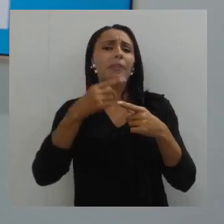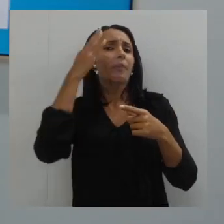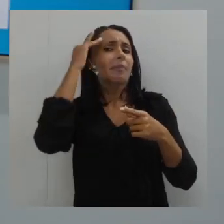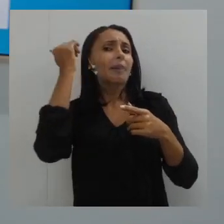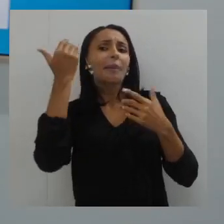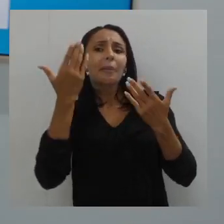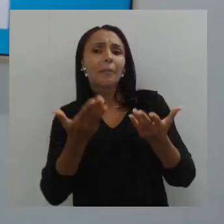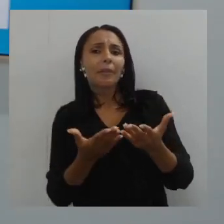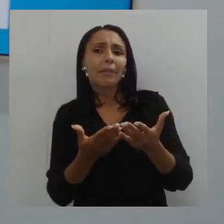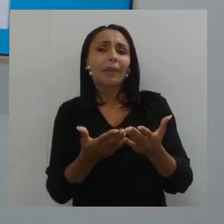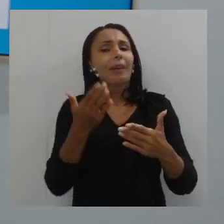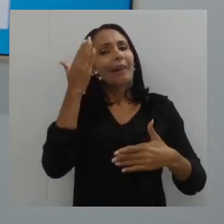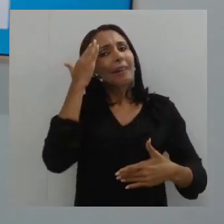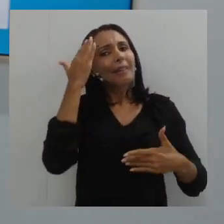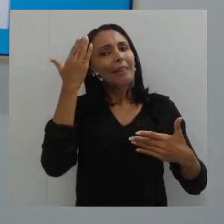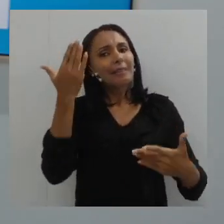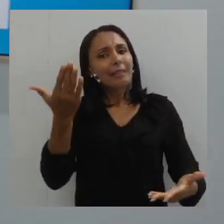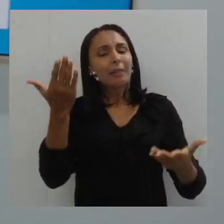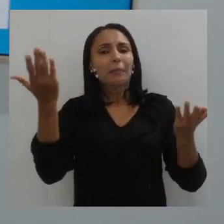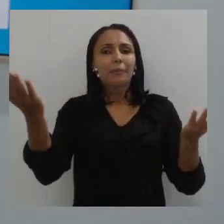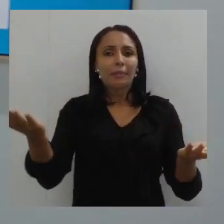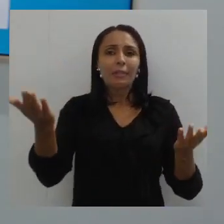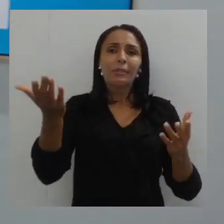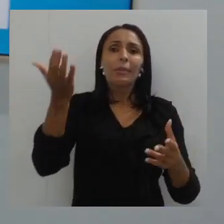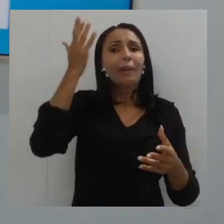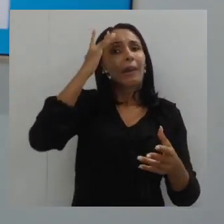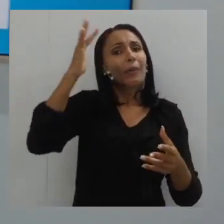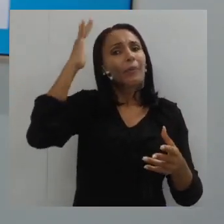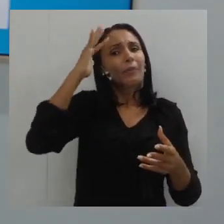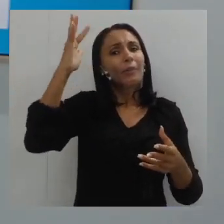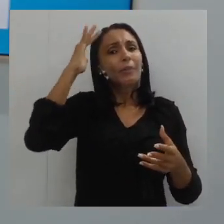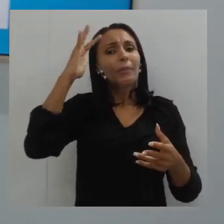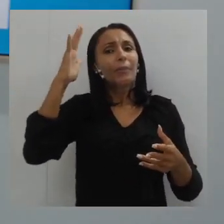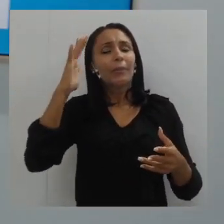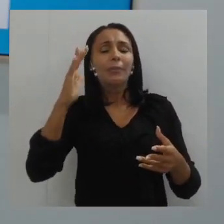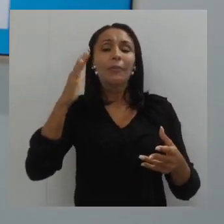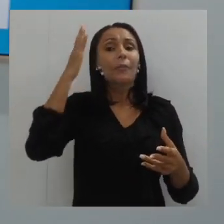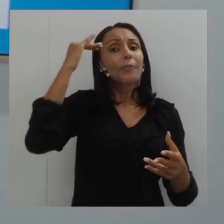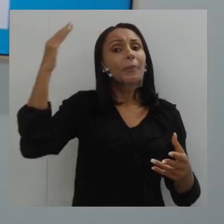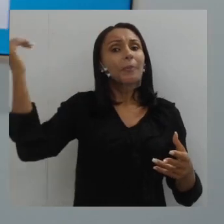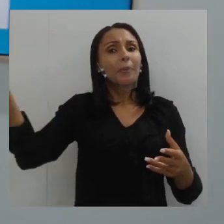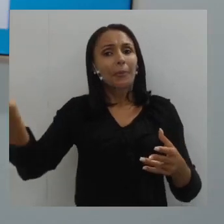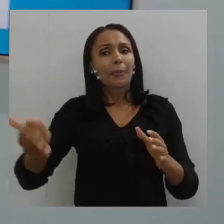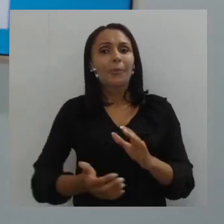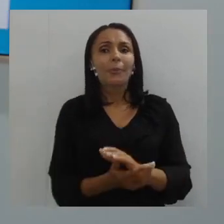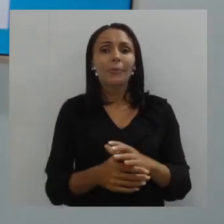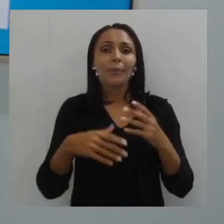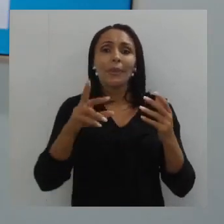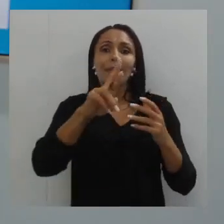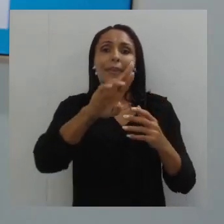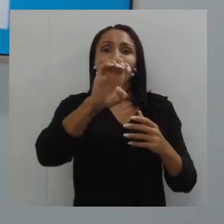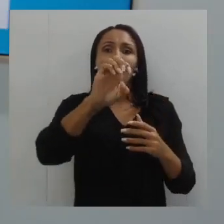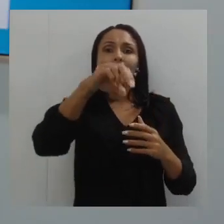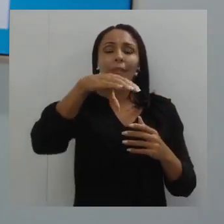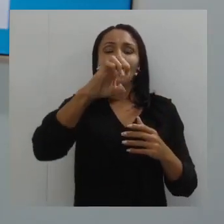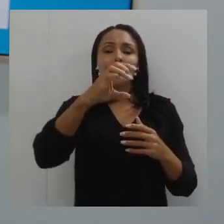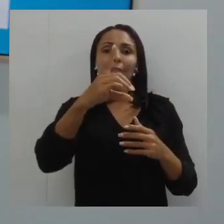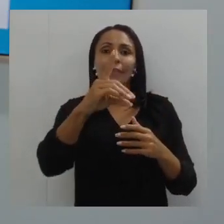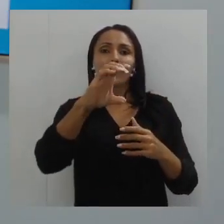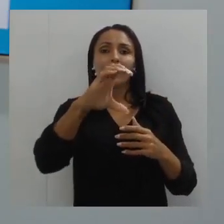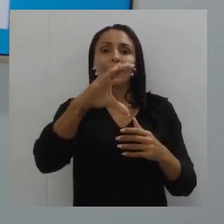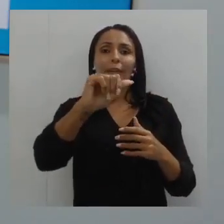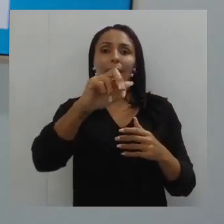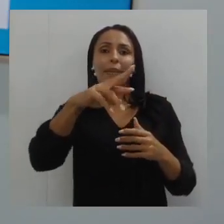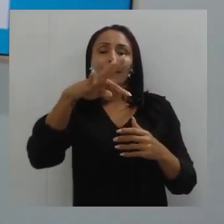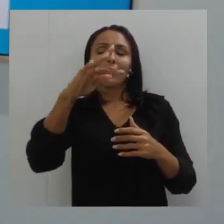nós agradecemos isso a um senhor que vai trazer o pensamento para a gente hoje do dia, que é o René Descartes. René Descartes